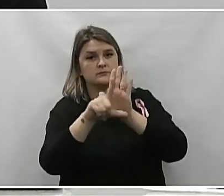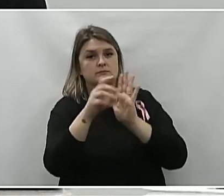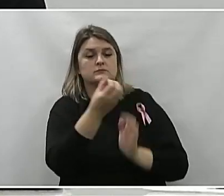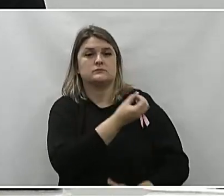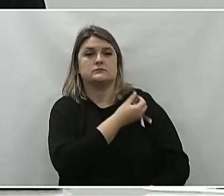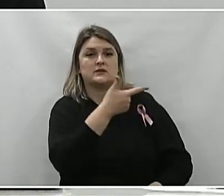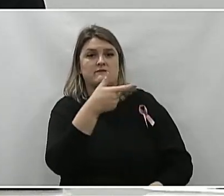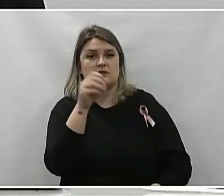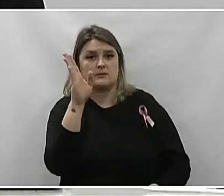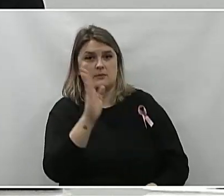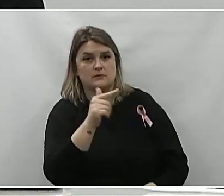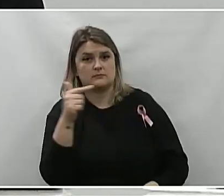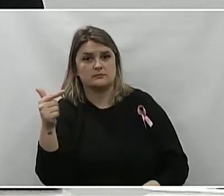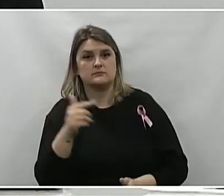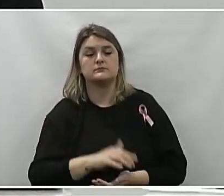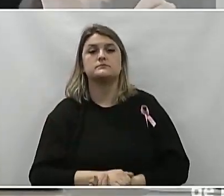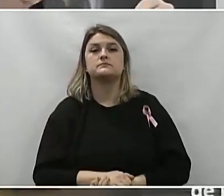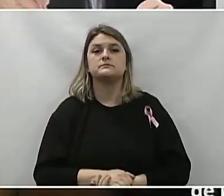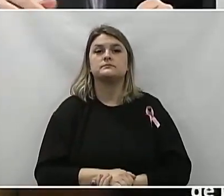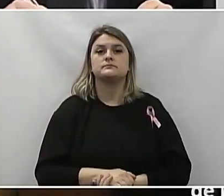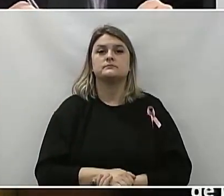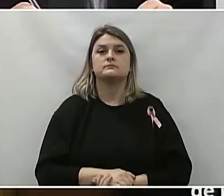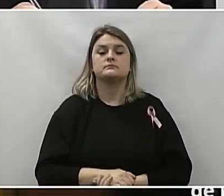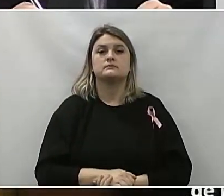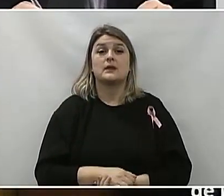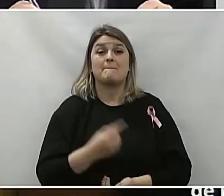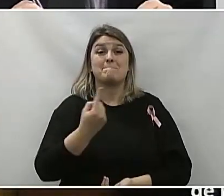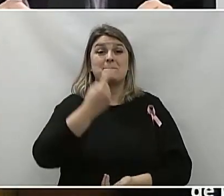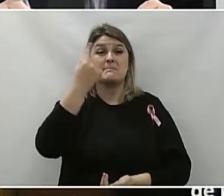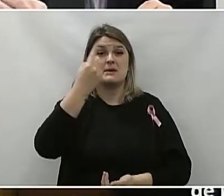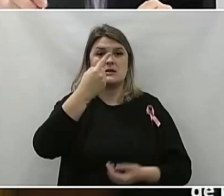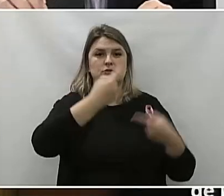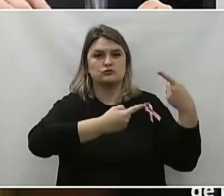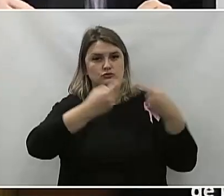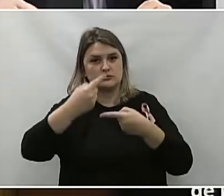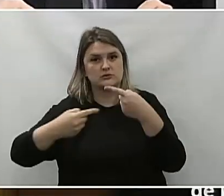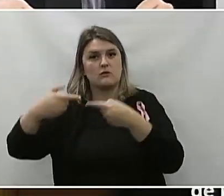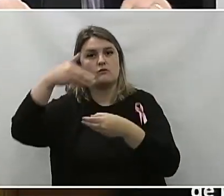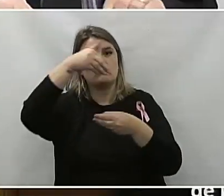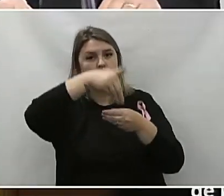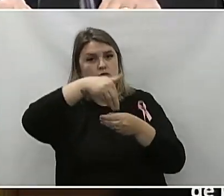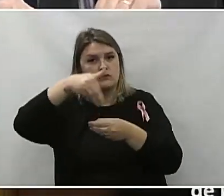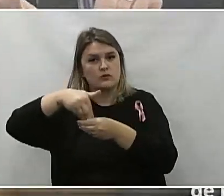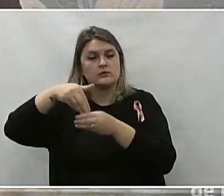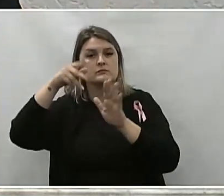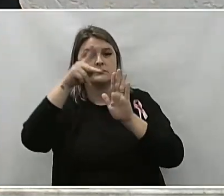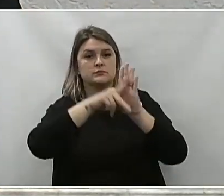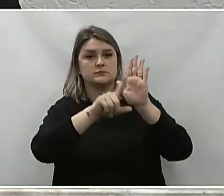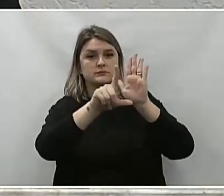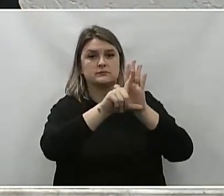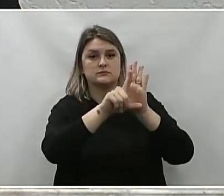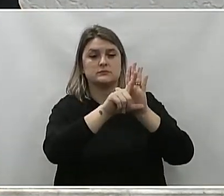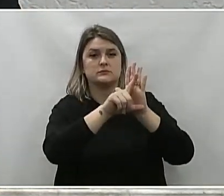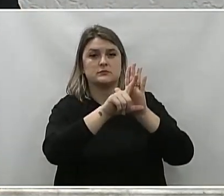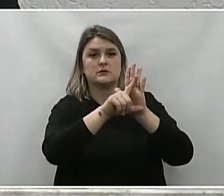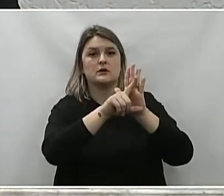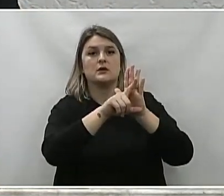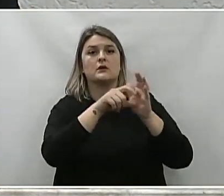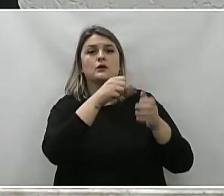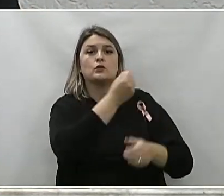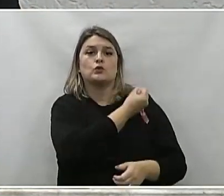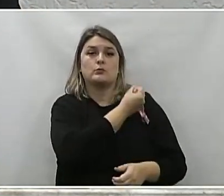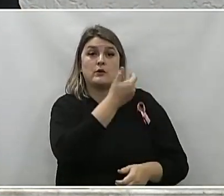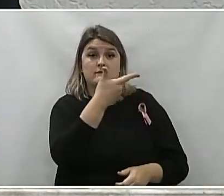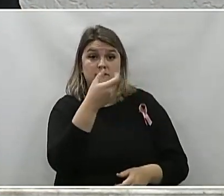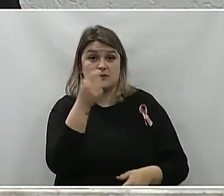de lei ordinária numero 20 de 2022 em primeira discussão e votação do projeto de lei ordinária